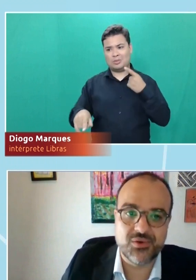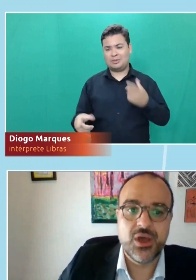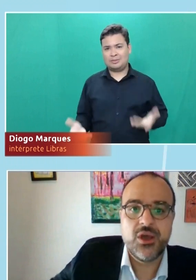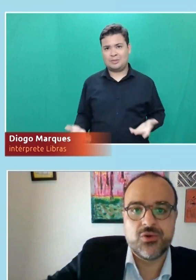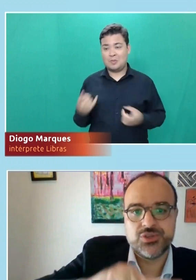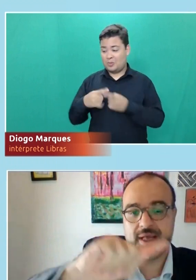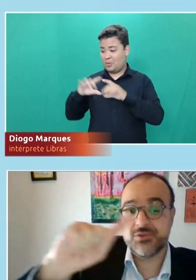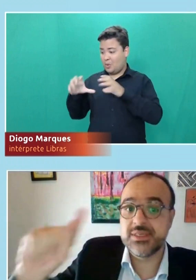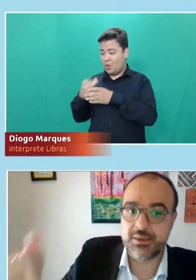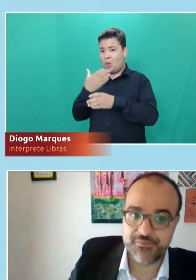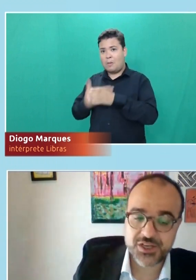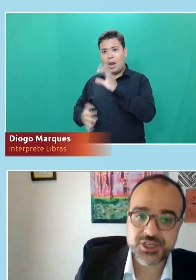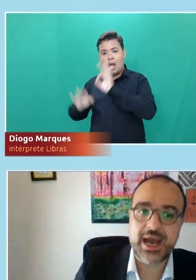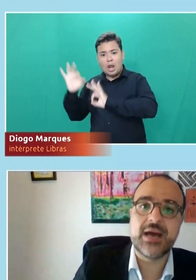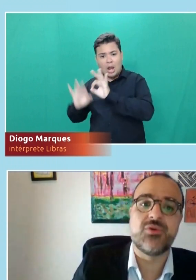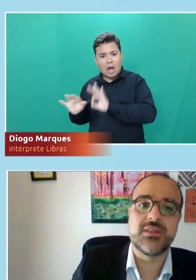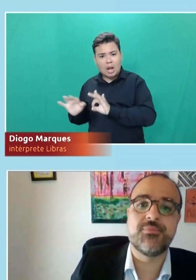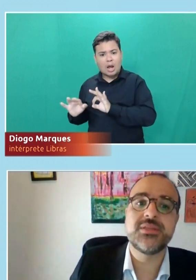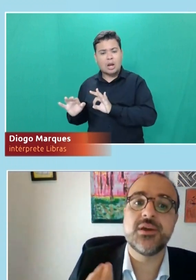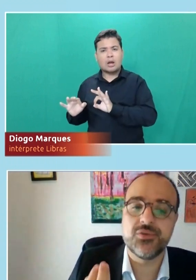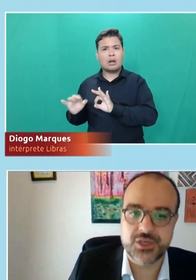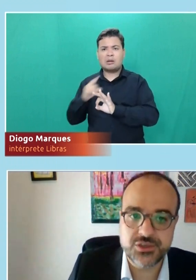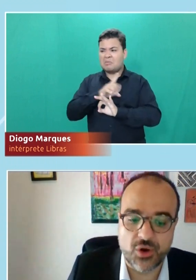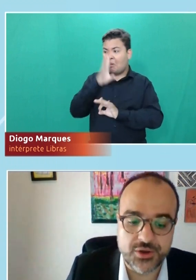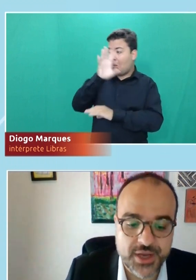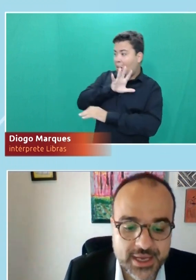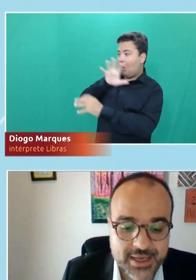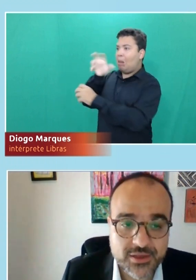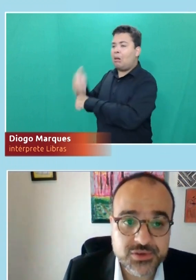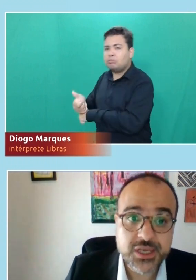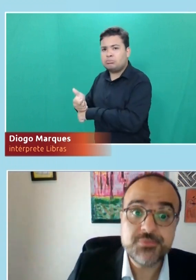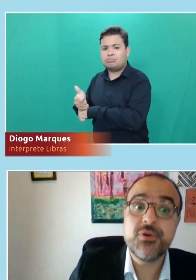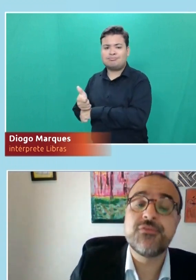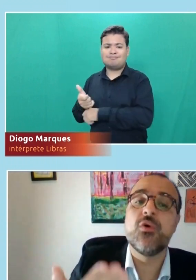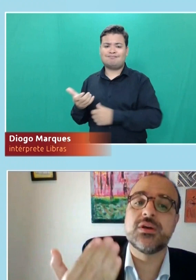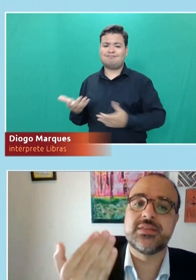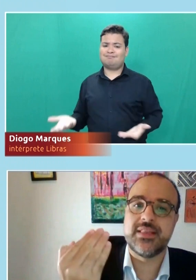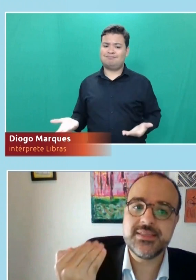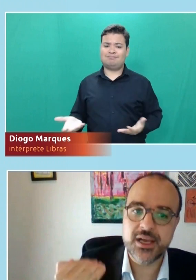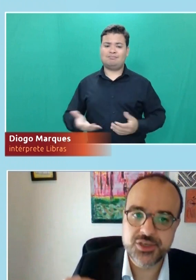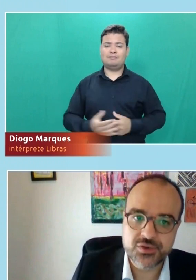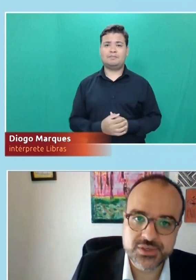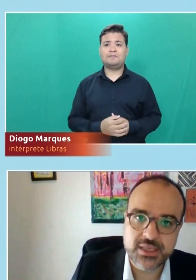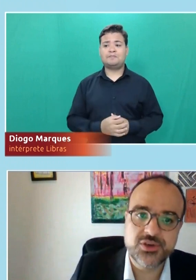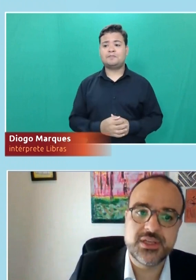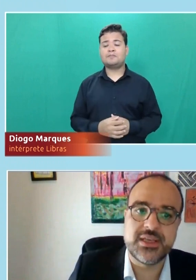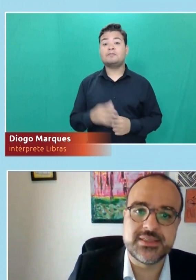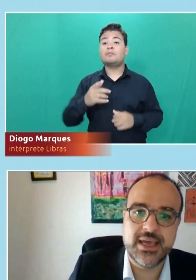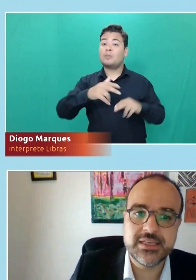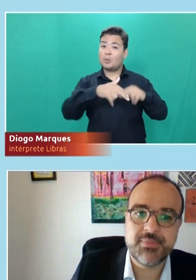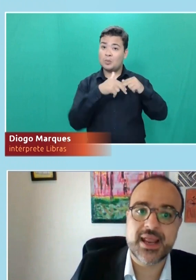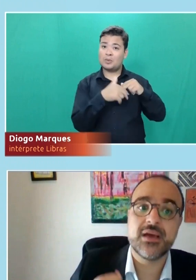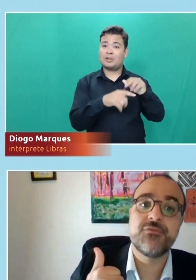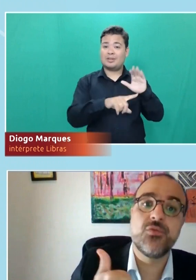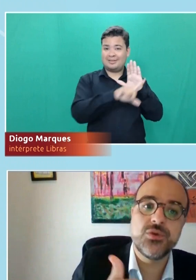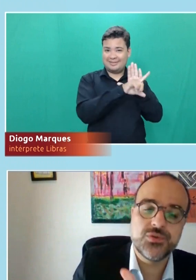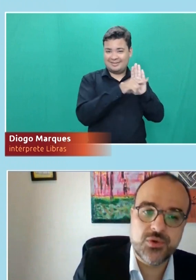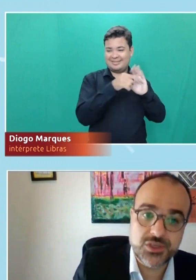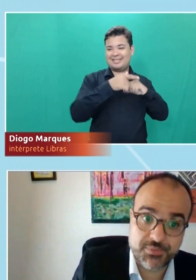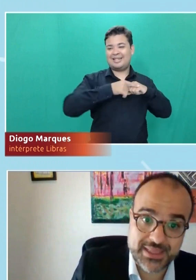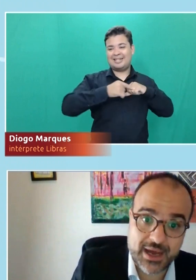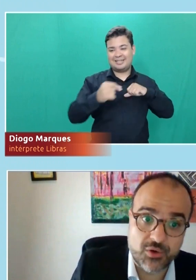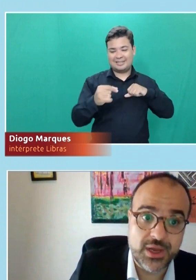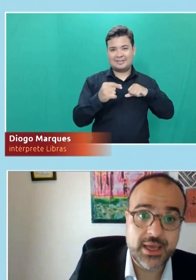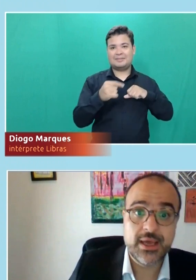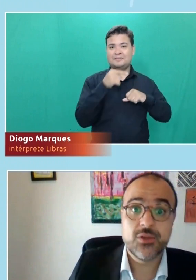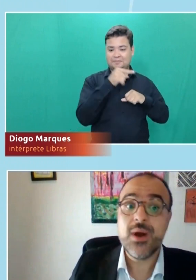própria organização. O direito é um sistema fechado, ele não pode ser contraditório. Então, seja por força desse artigo 286, parágrafo único